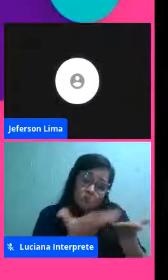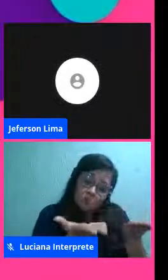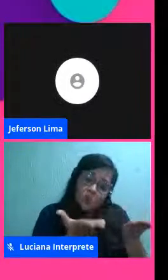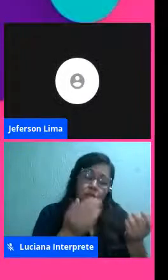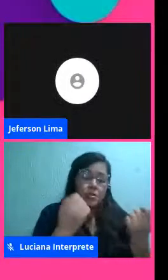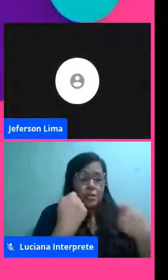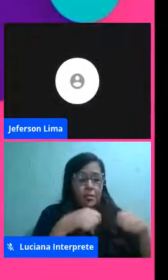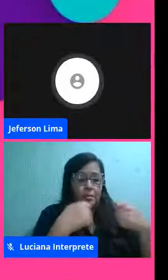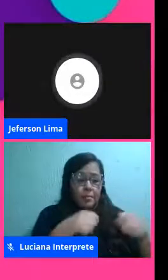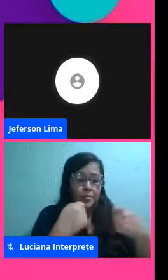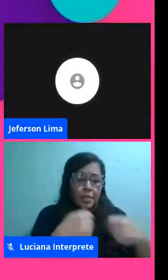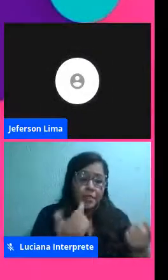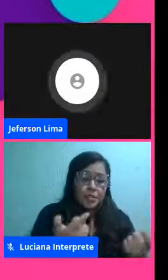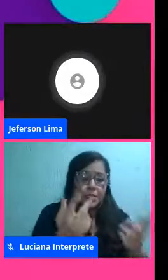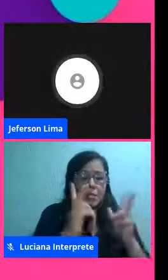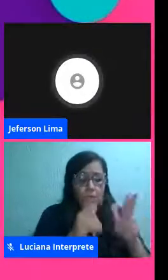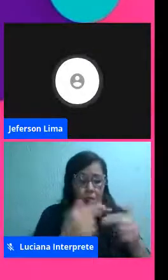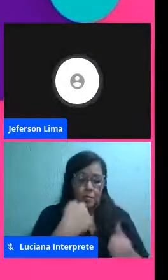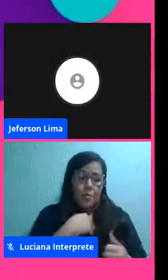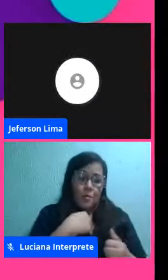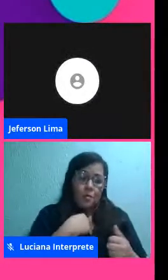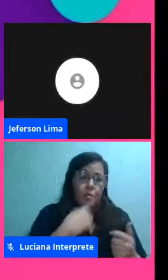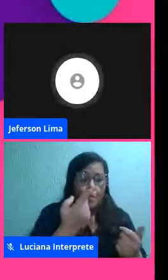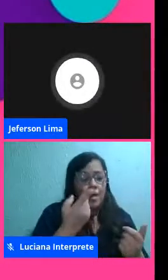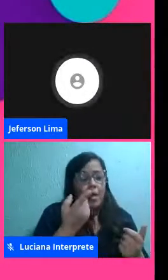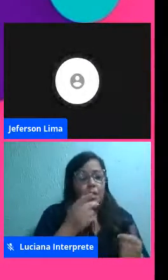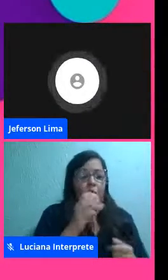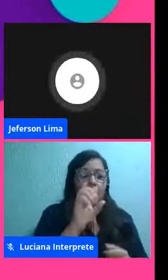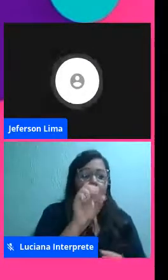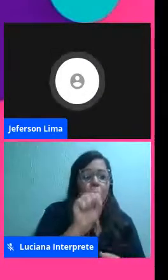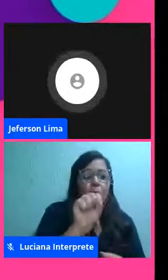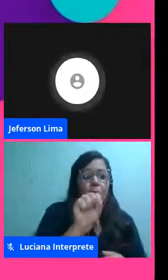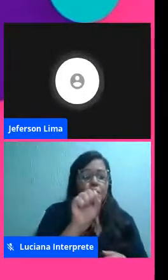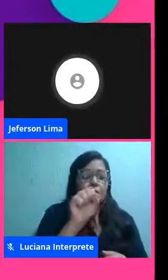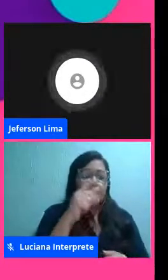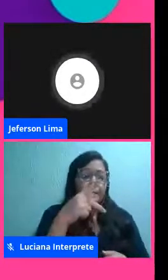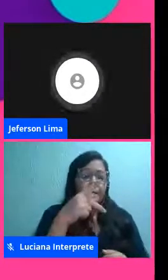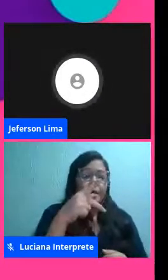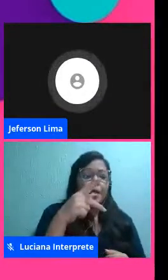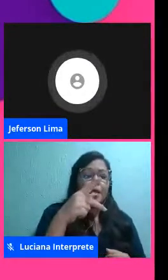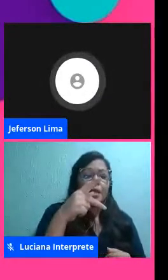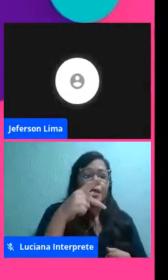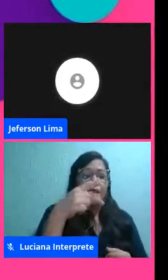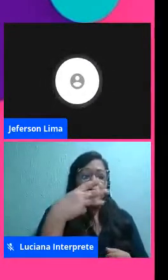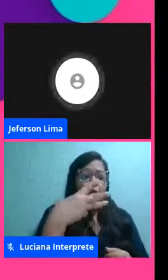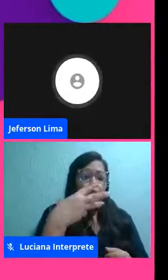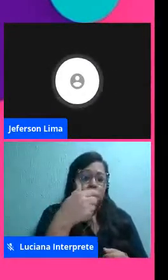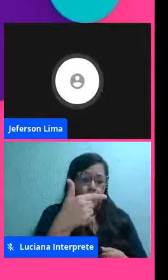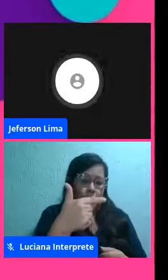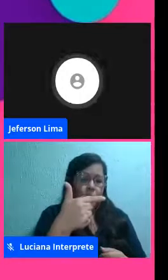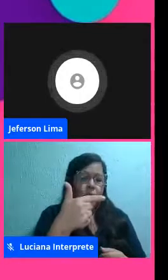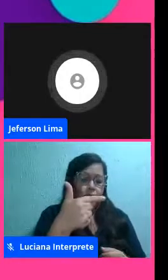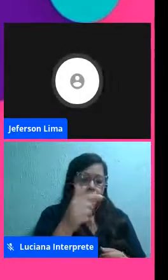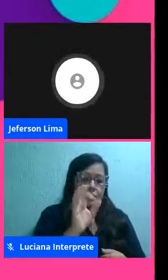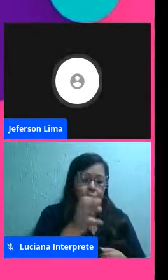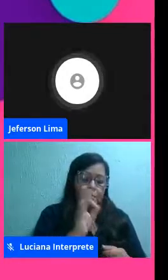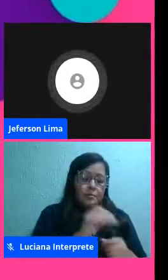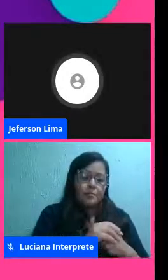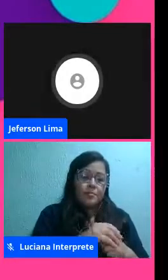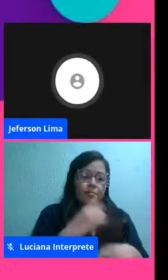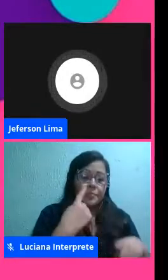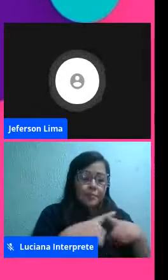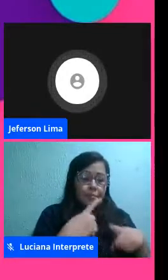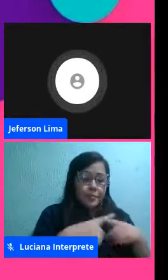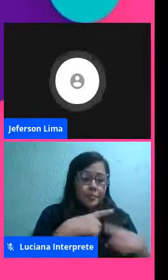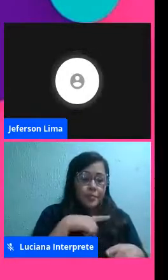né, no SP32, tranquilo? Não só vocês vão ter um hardware melhor, né, como também vocês vão ter um pouco mais